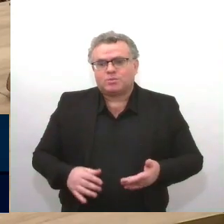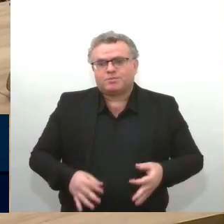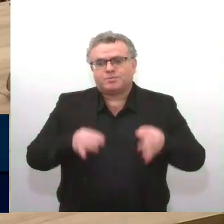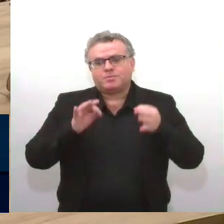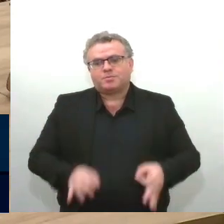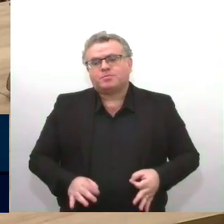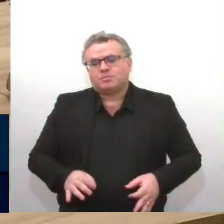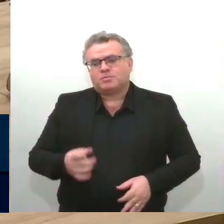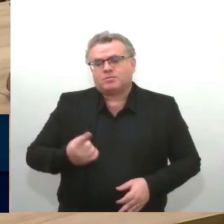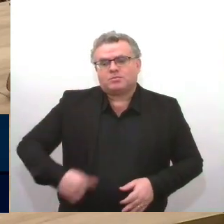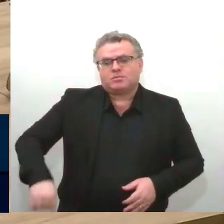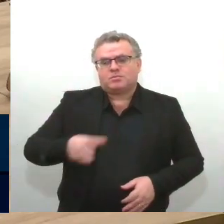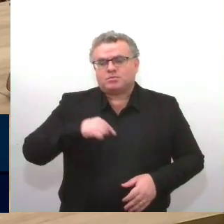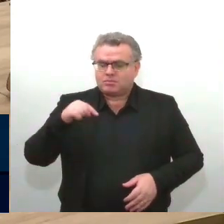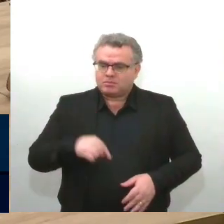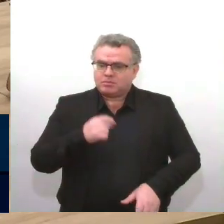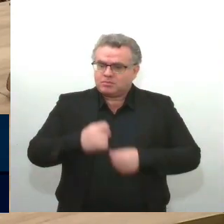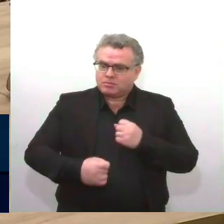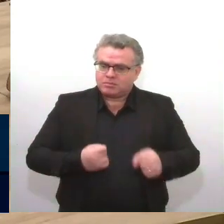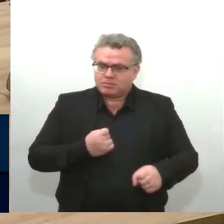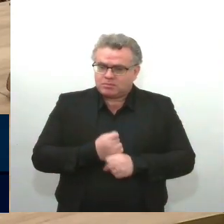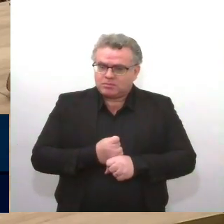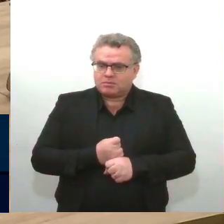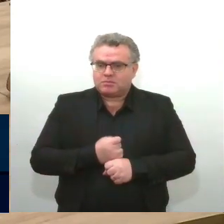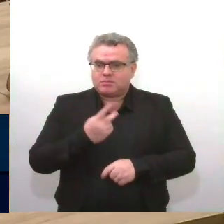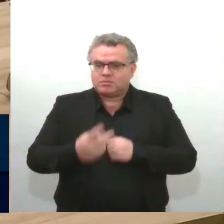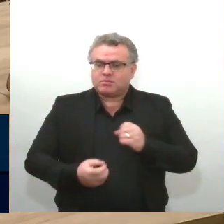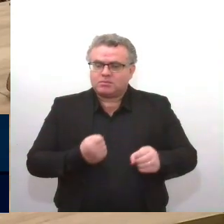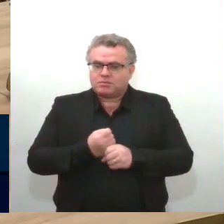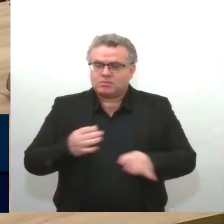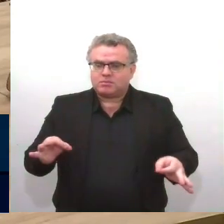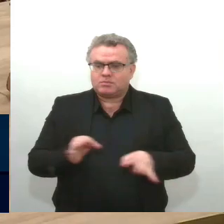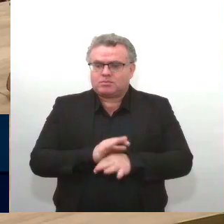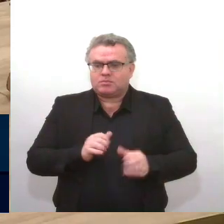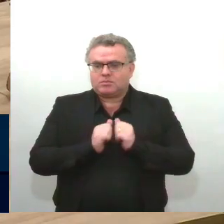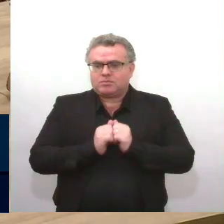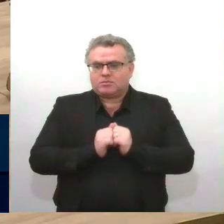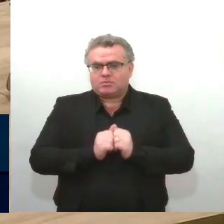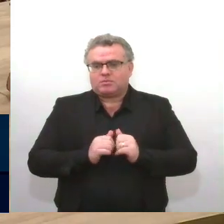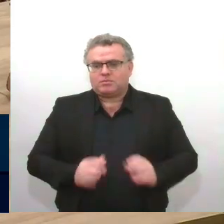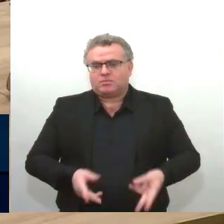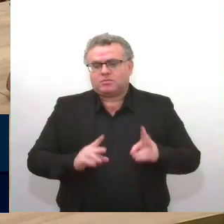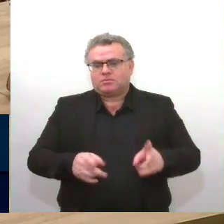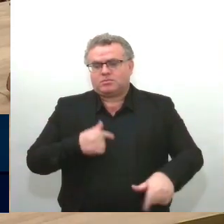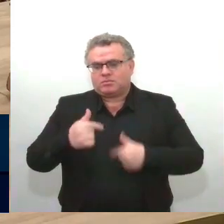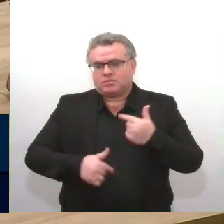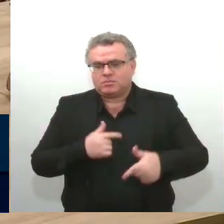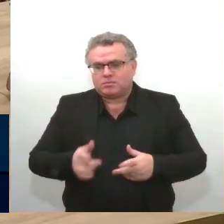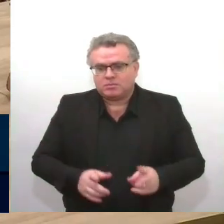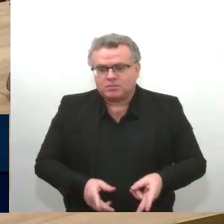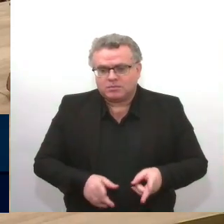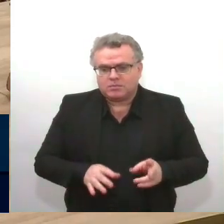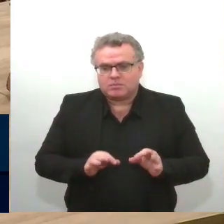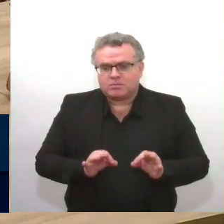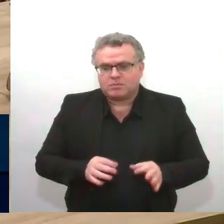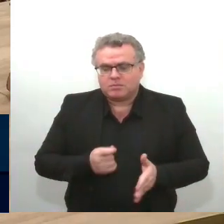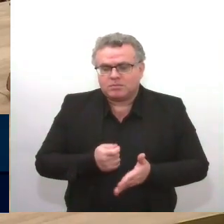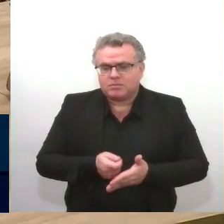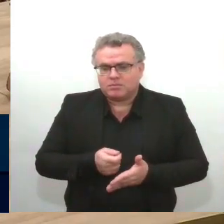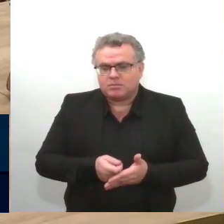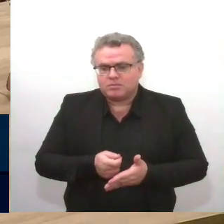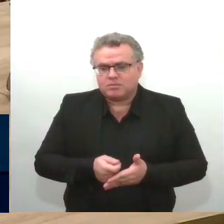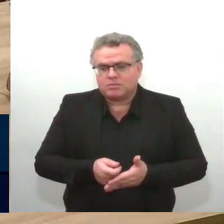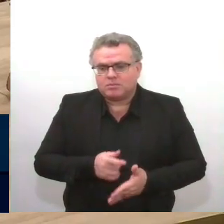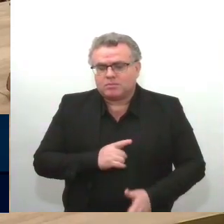nos próximos 2 anos iremos continuar esse trabalho né cobrando que o governo do estado possa